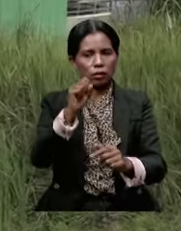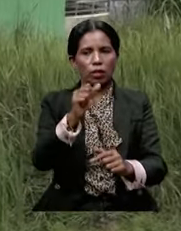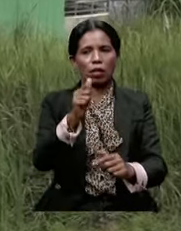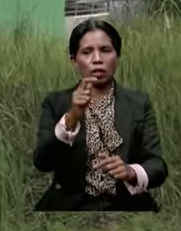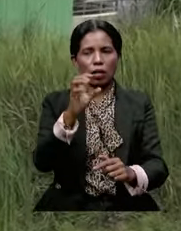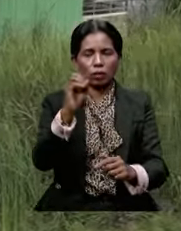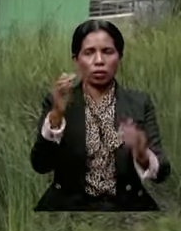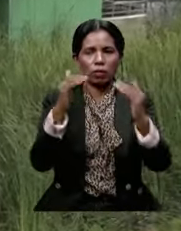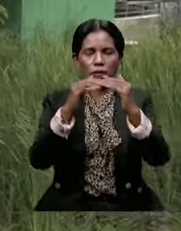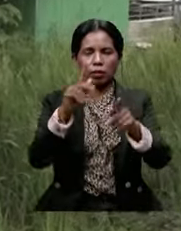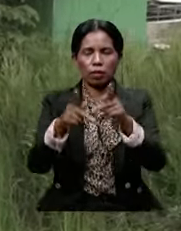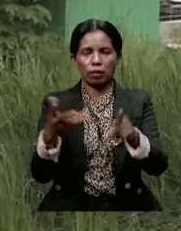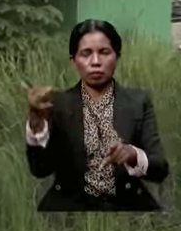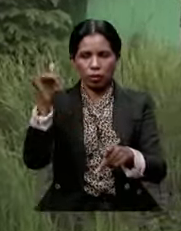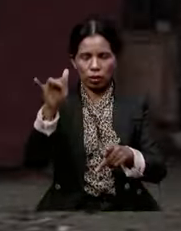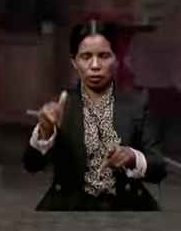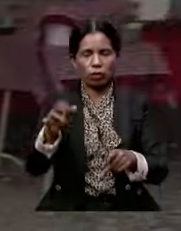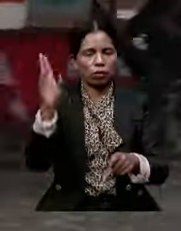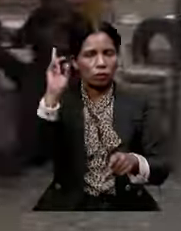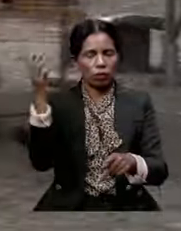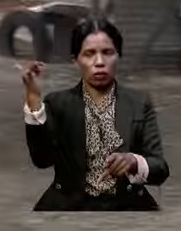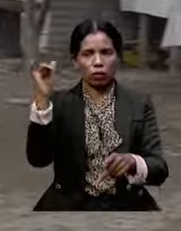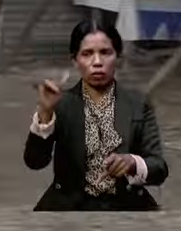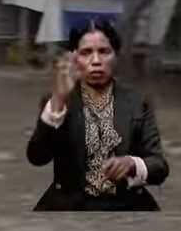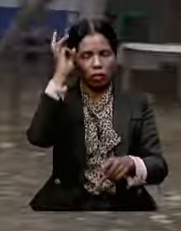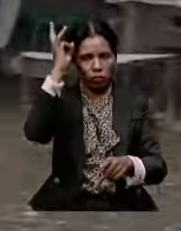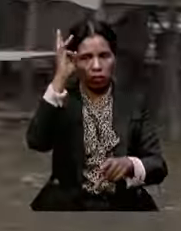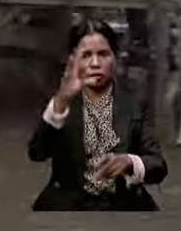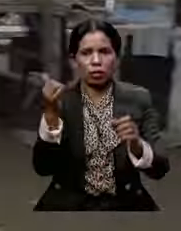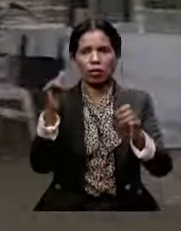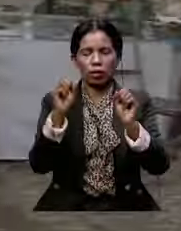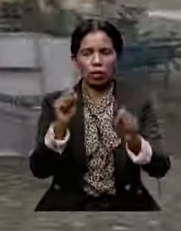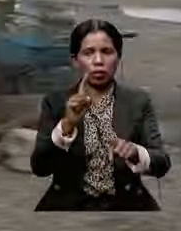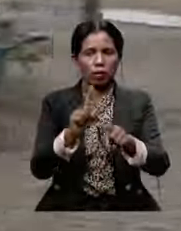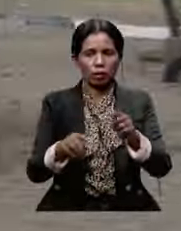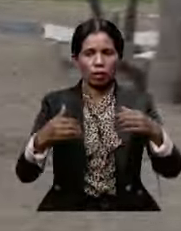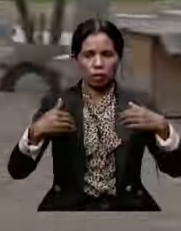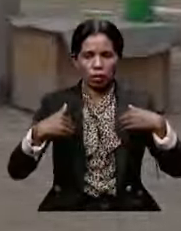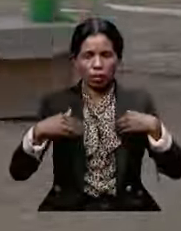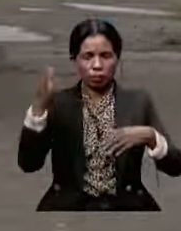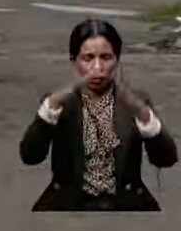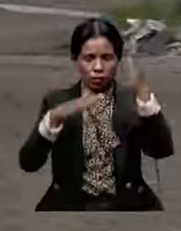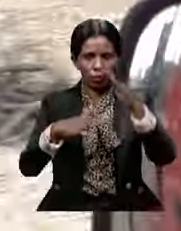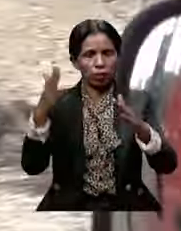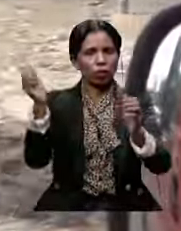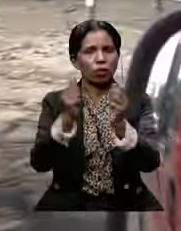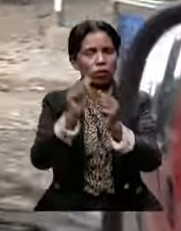halo diálogo ho comunidade Sira, ho de Rona Sira nia preocupação atunune, labele moço desentendimento entre